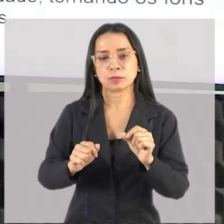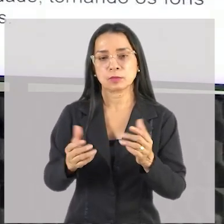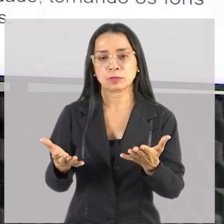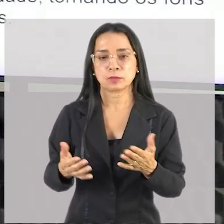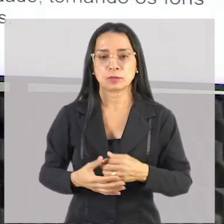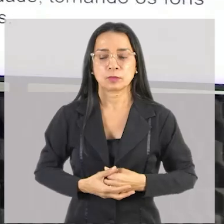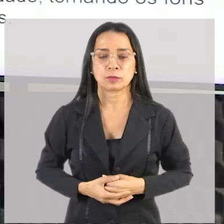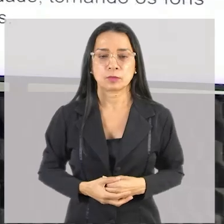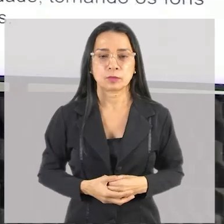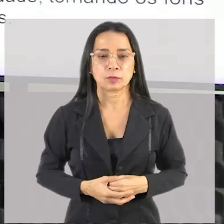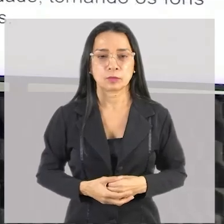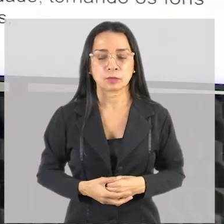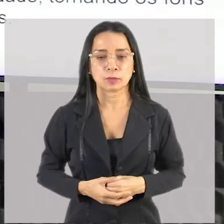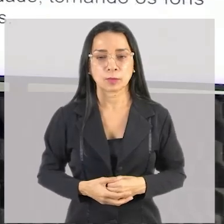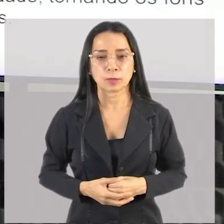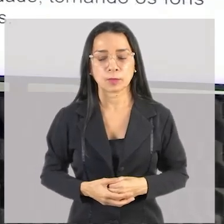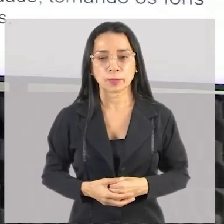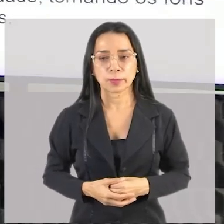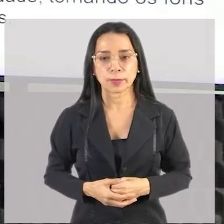instável.